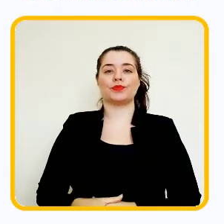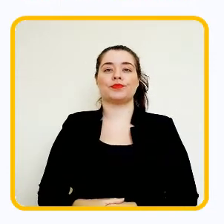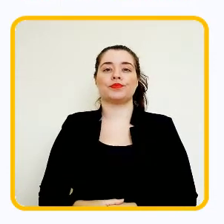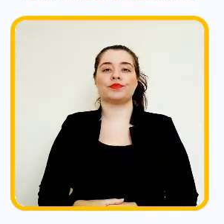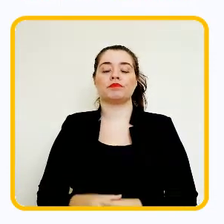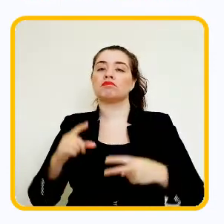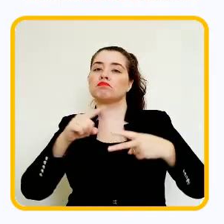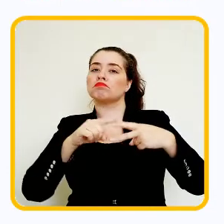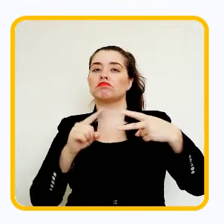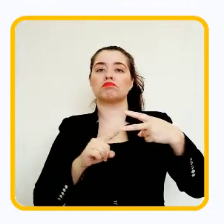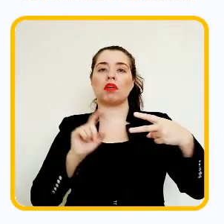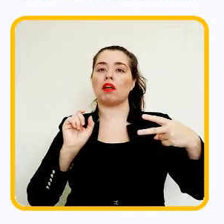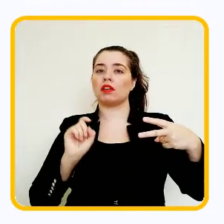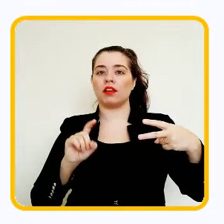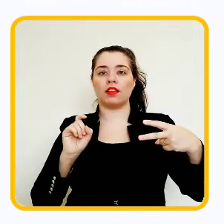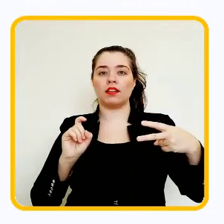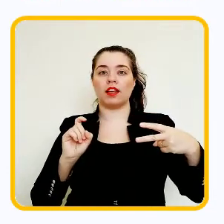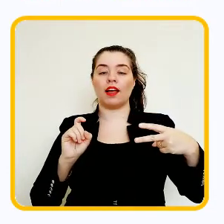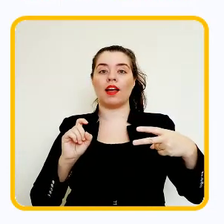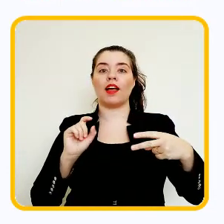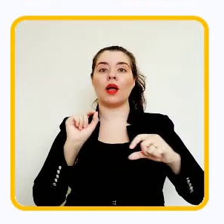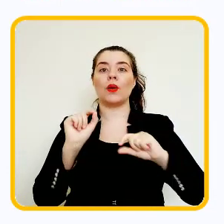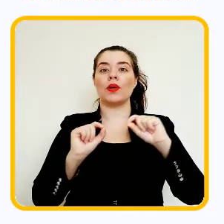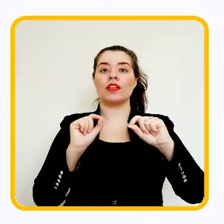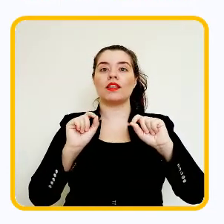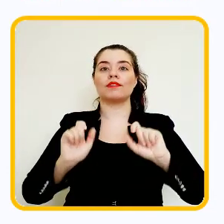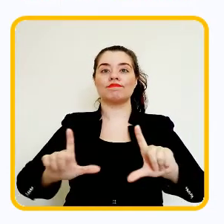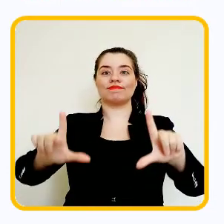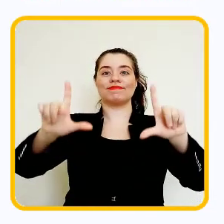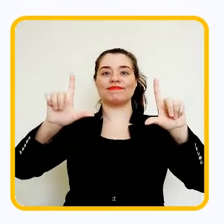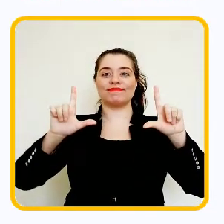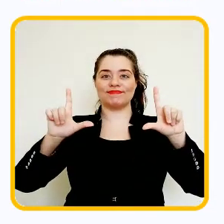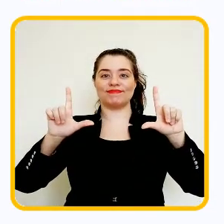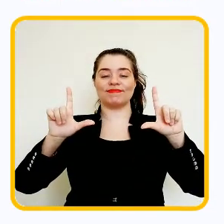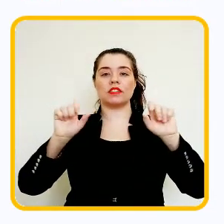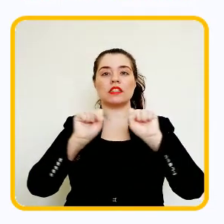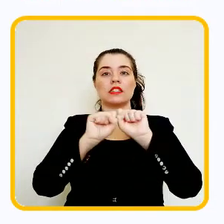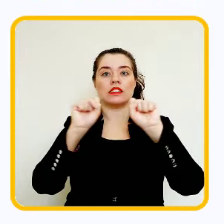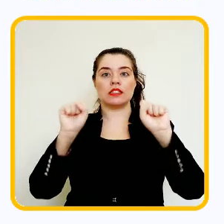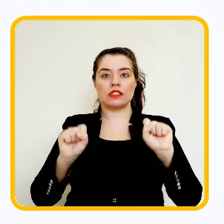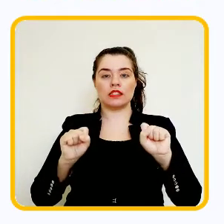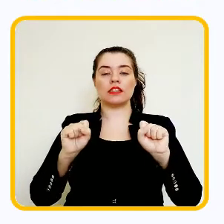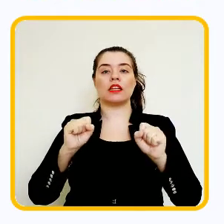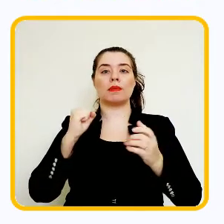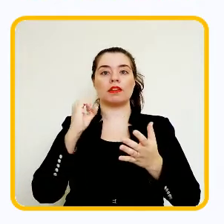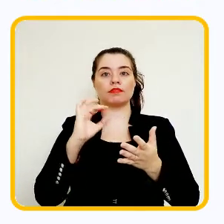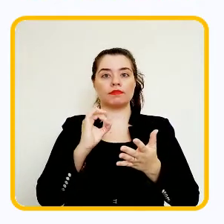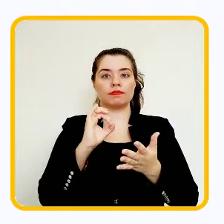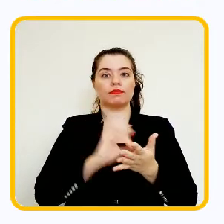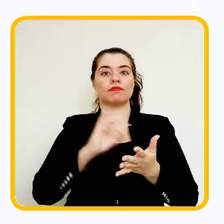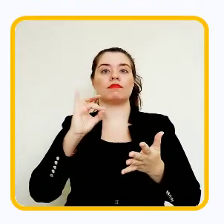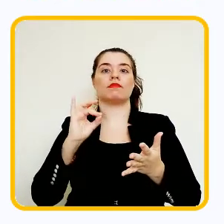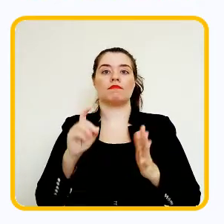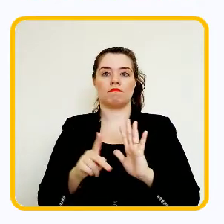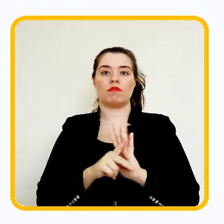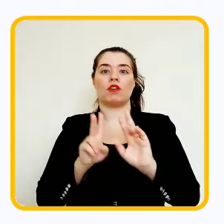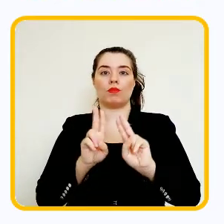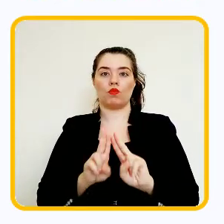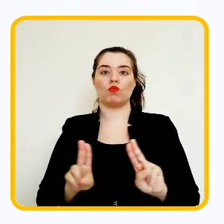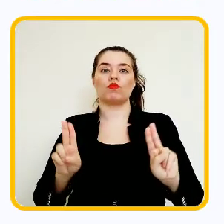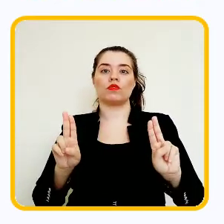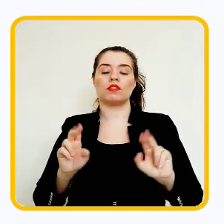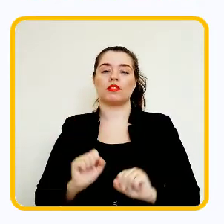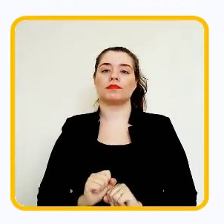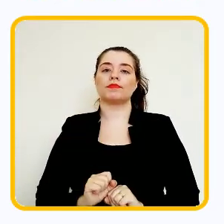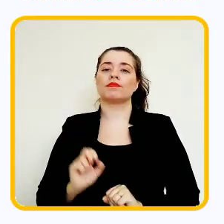seu navegador. Clique em um desses links e você vai ser direcionado à página de Sistema de Autenticação